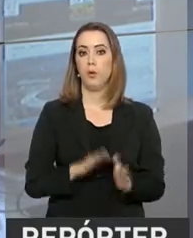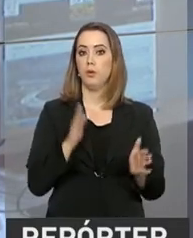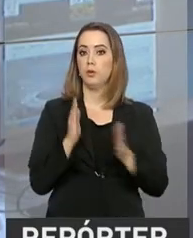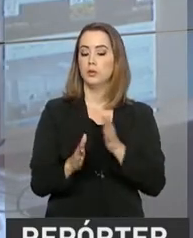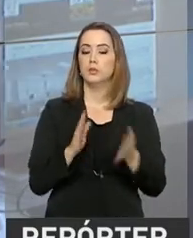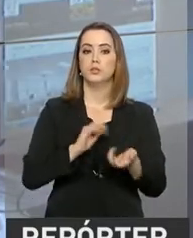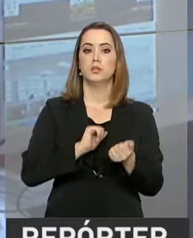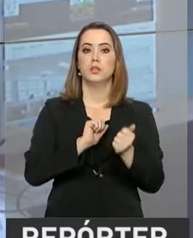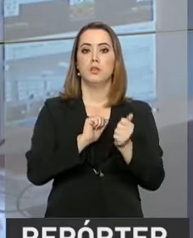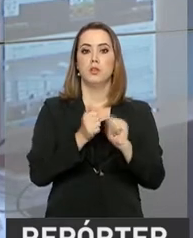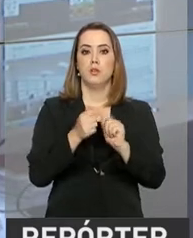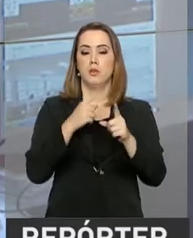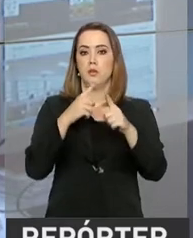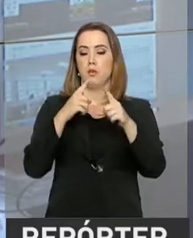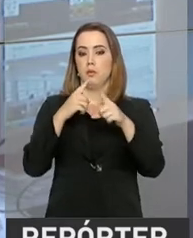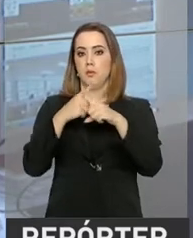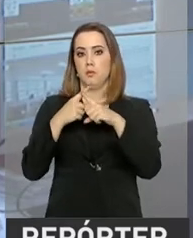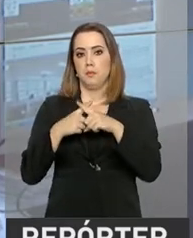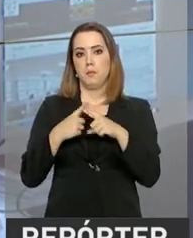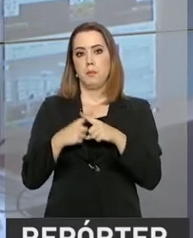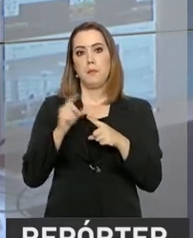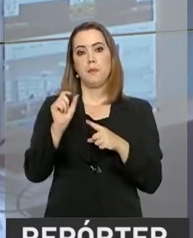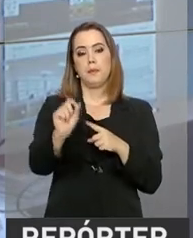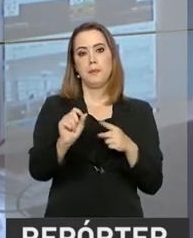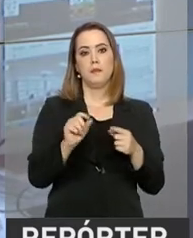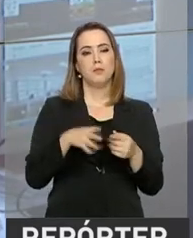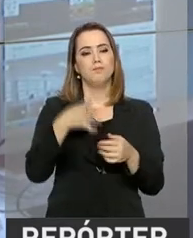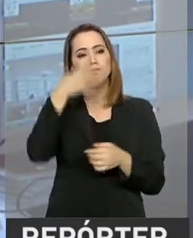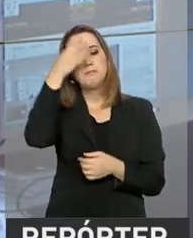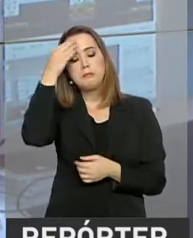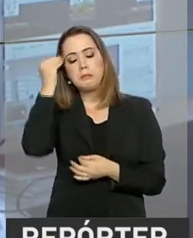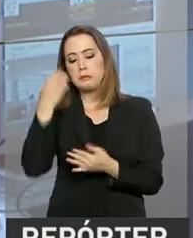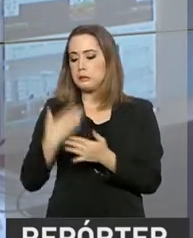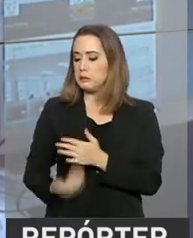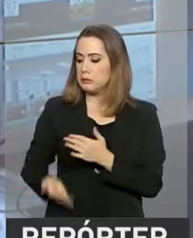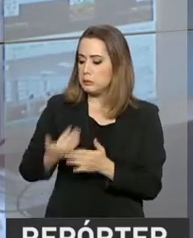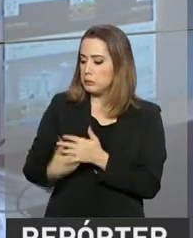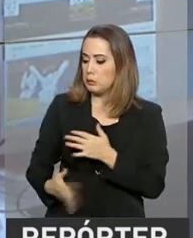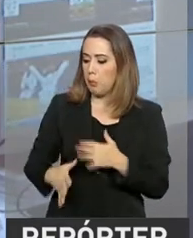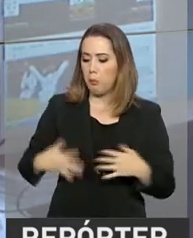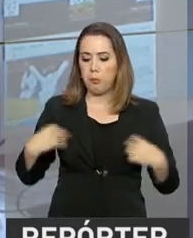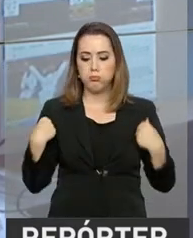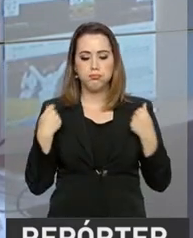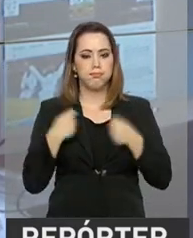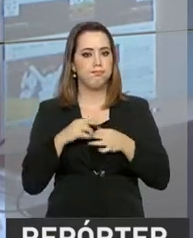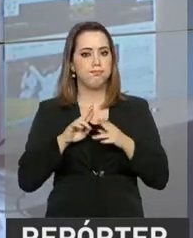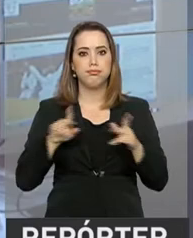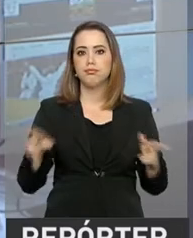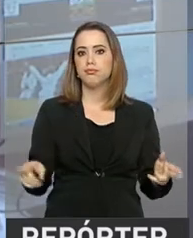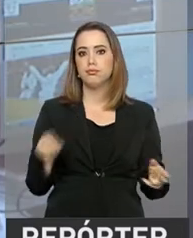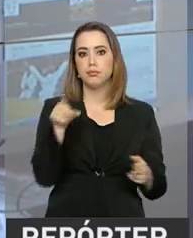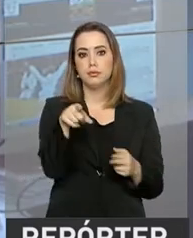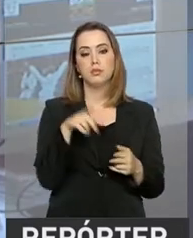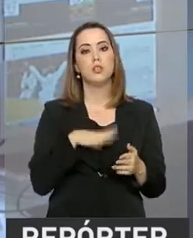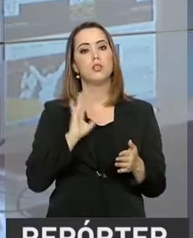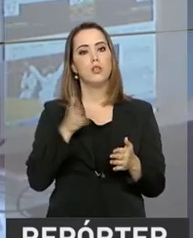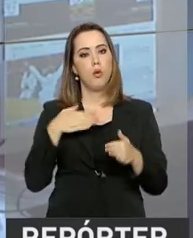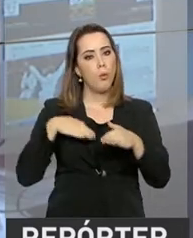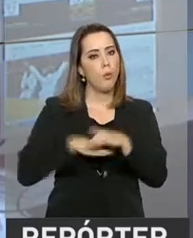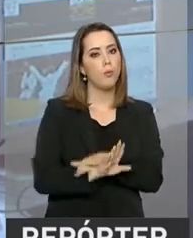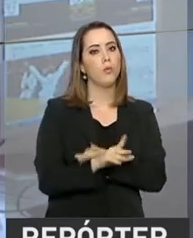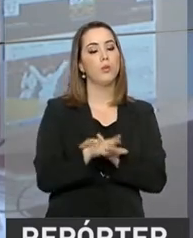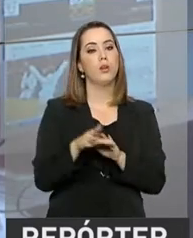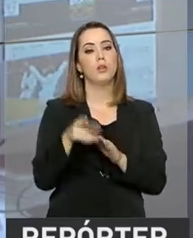olímpicos muita gente esquece objetos nas arenas mais de 2.600 itens estão guardados nos correios